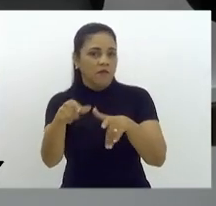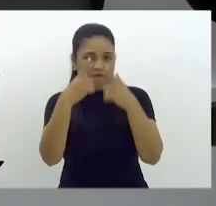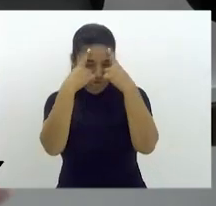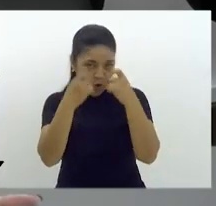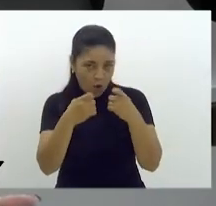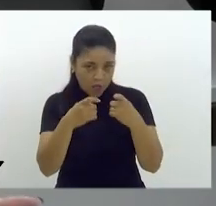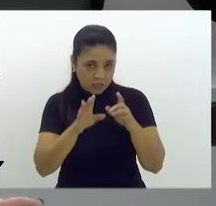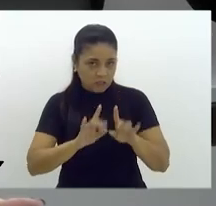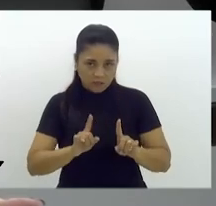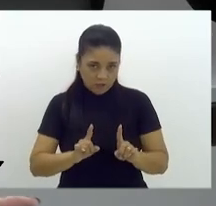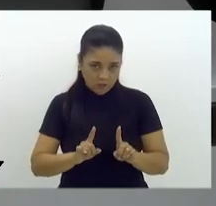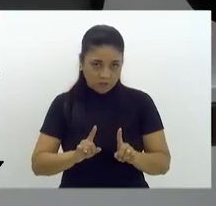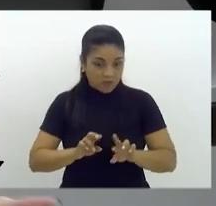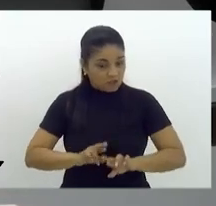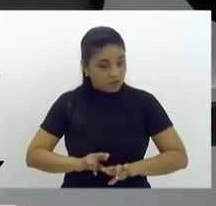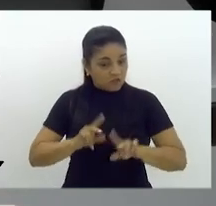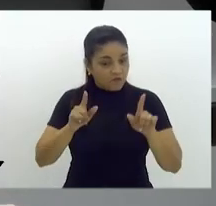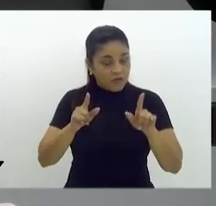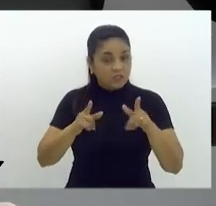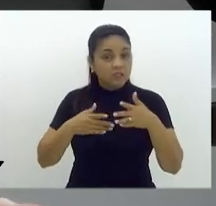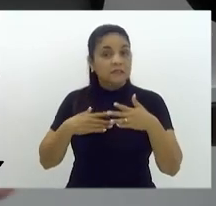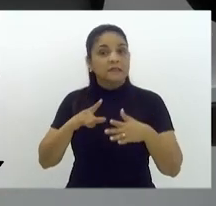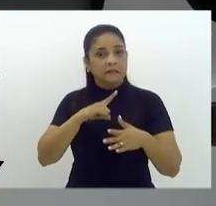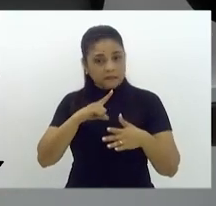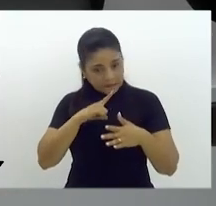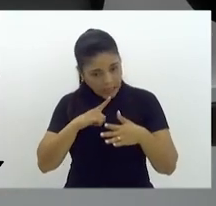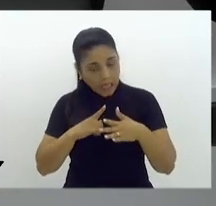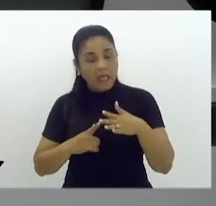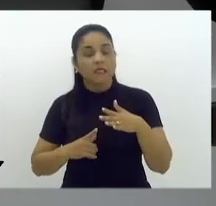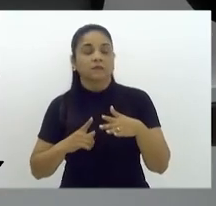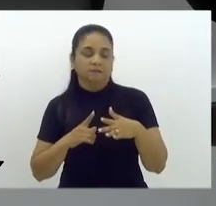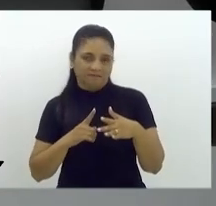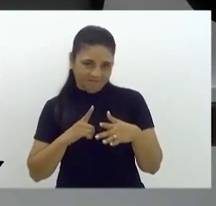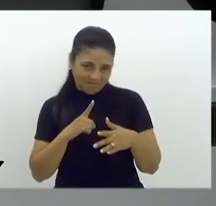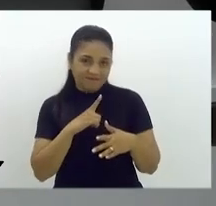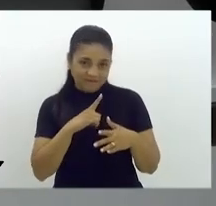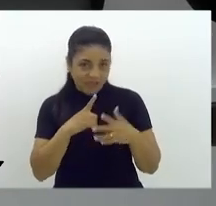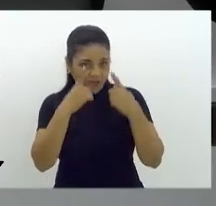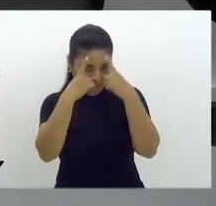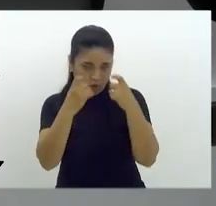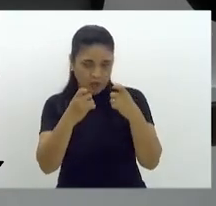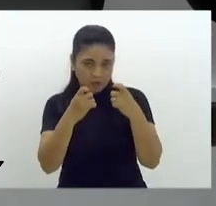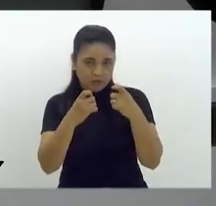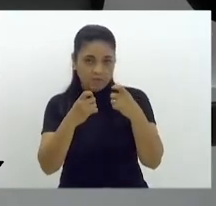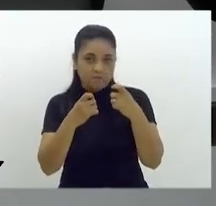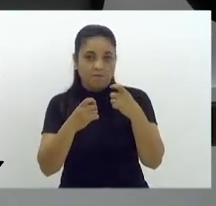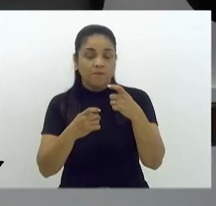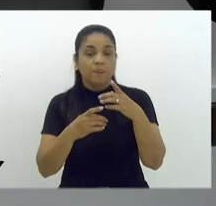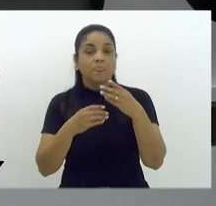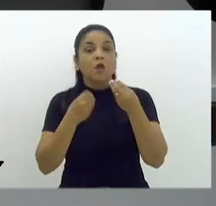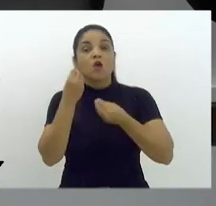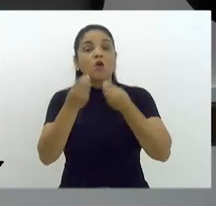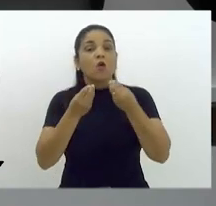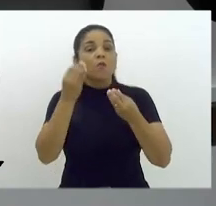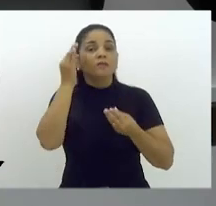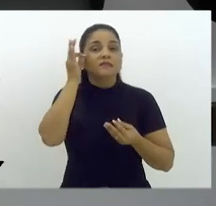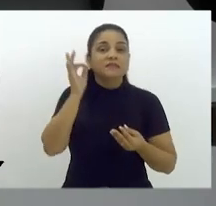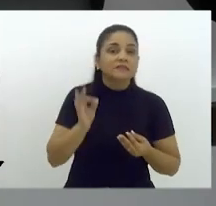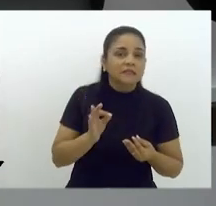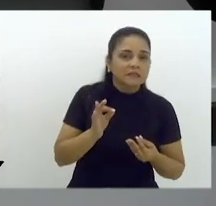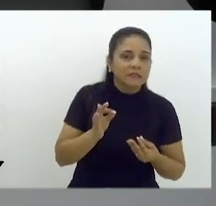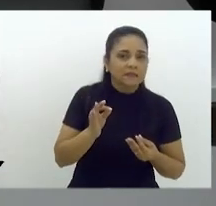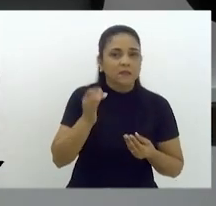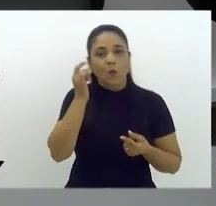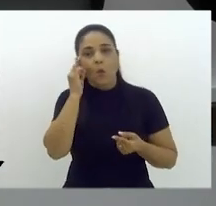mas no limite praticam né então eu tô querendo explicar Qual é a compreensão que se dá os crimes sexuais né